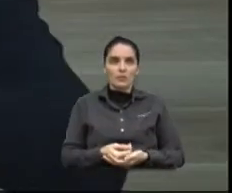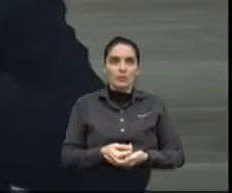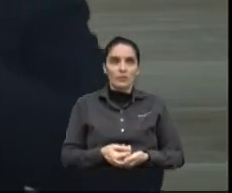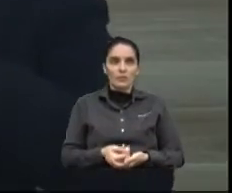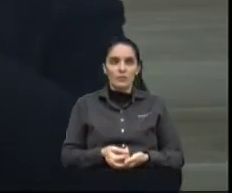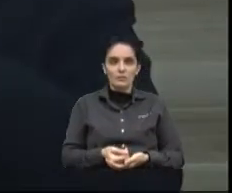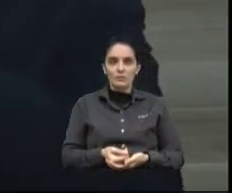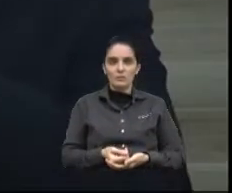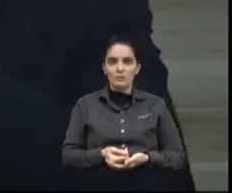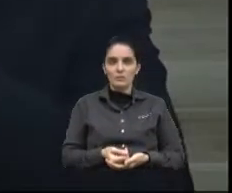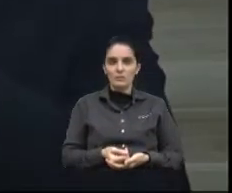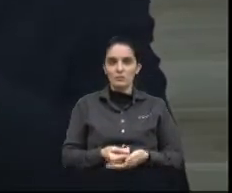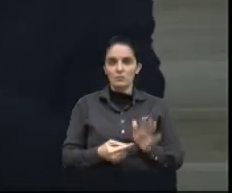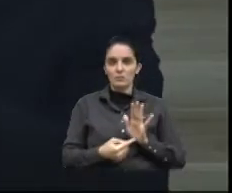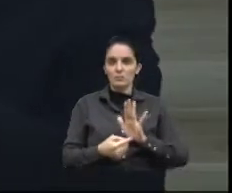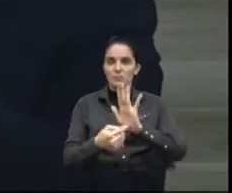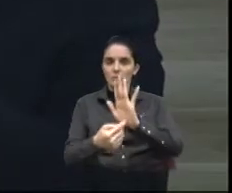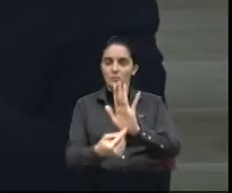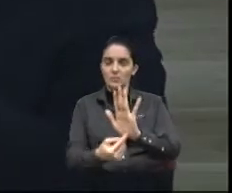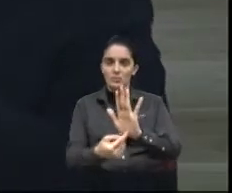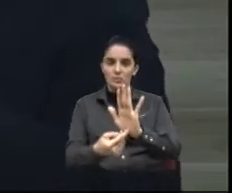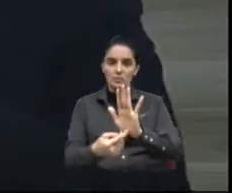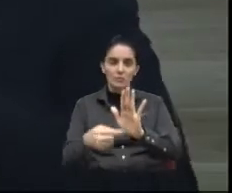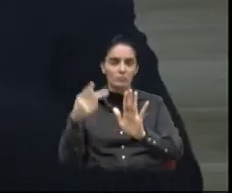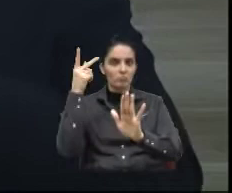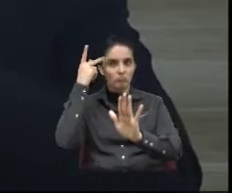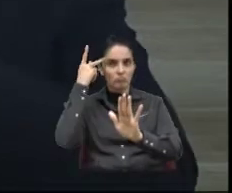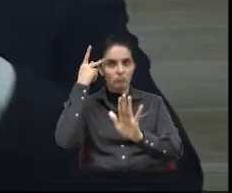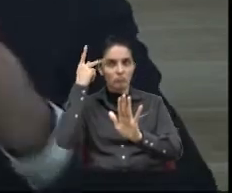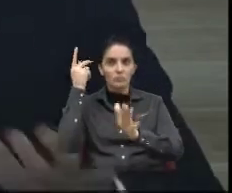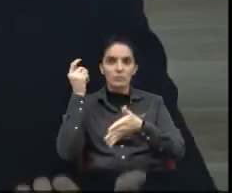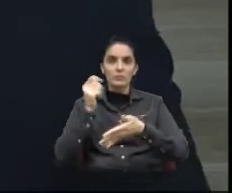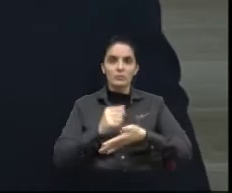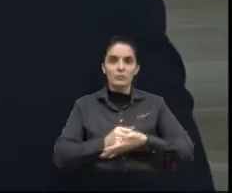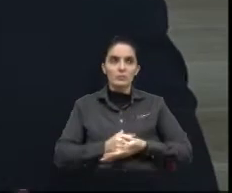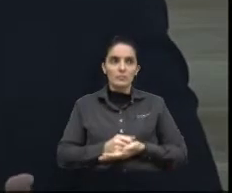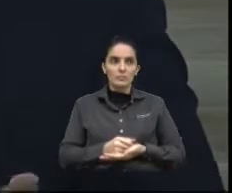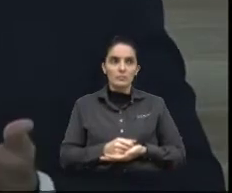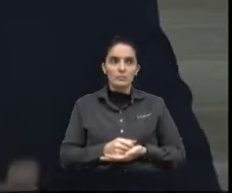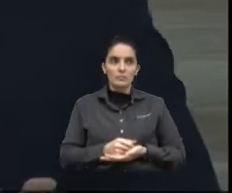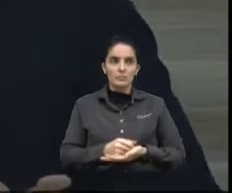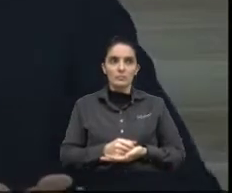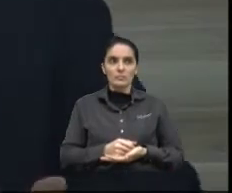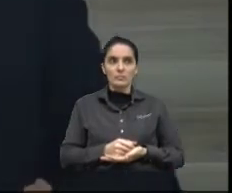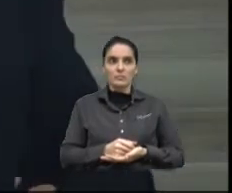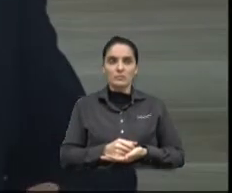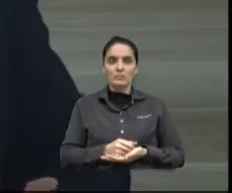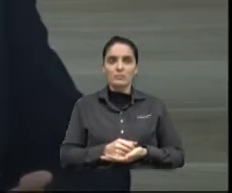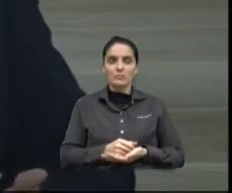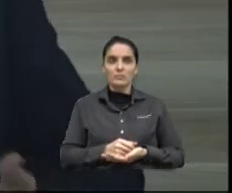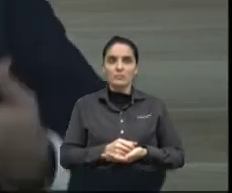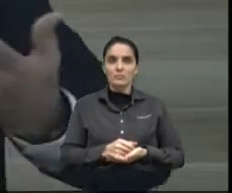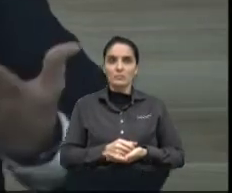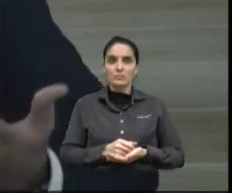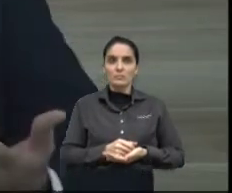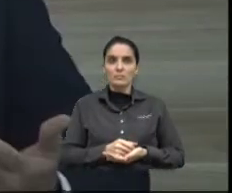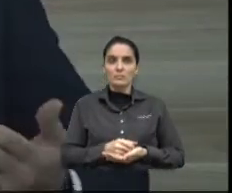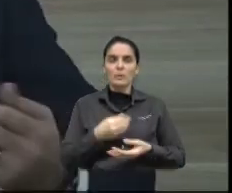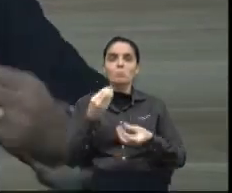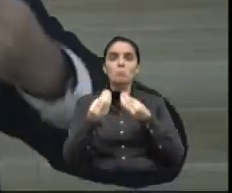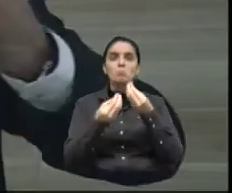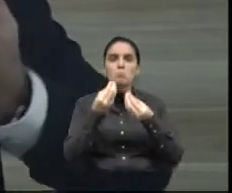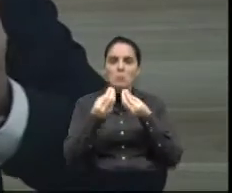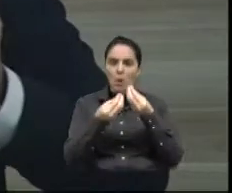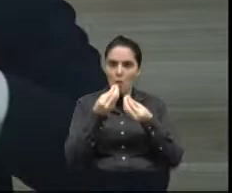se mostrar para o estado de são paulo falta funcionário na rede pública como que nós vamos